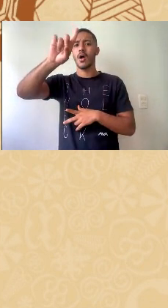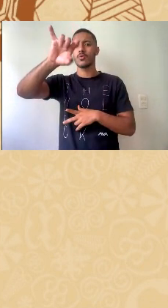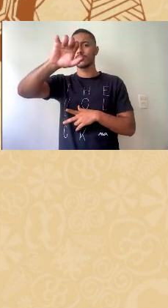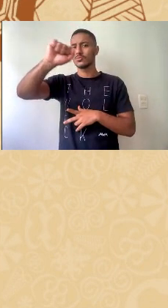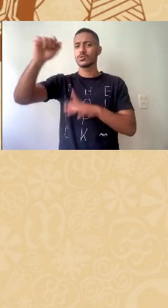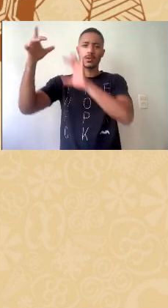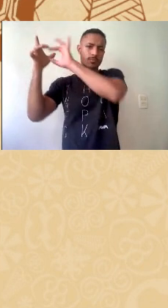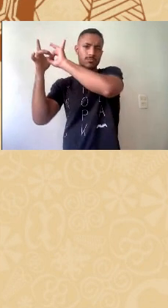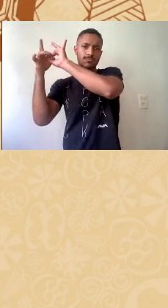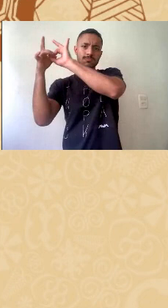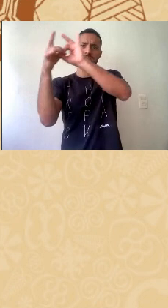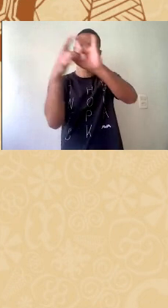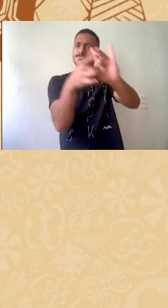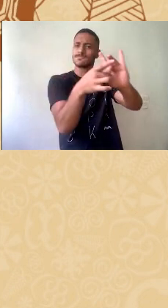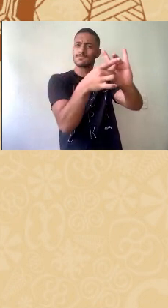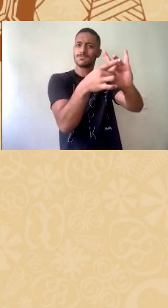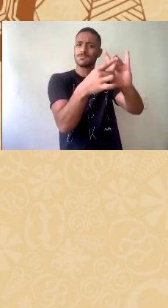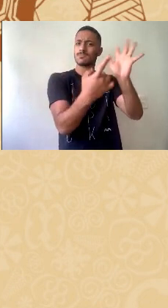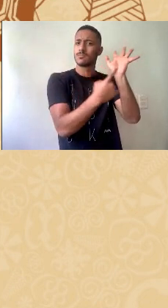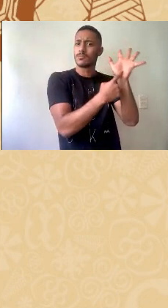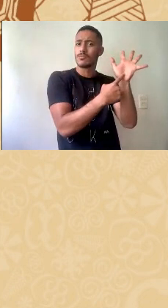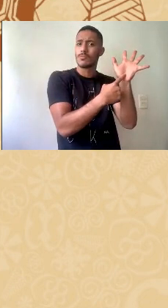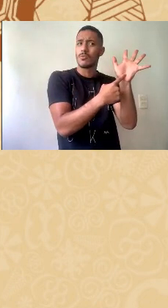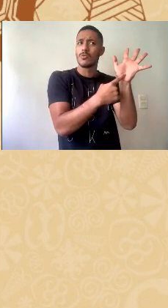trouxe aqui várias experiências de